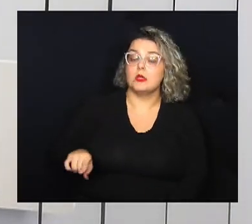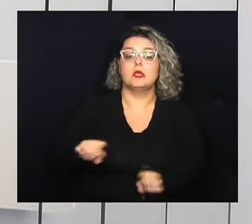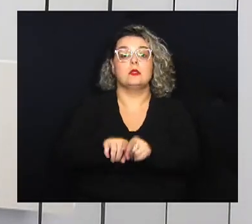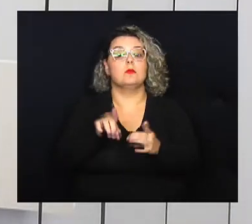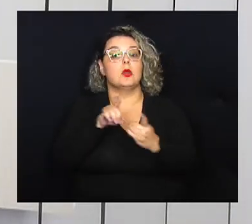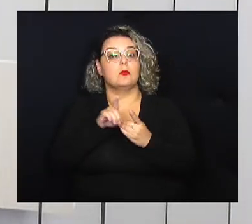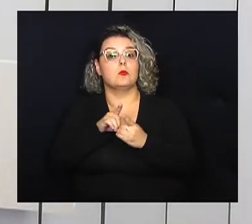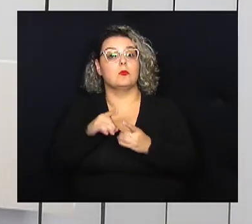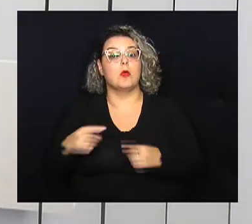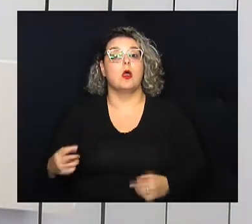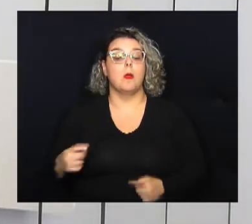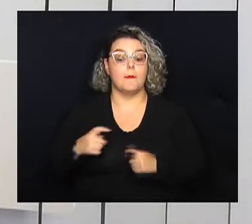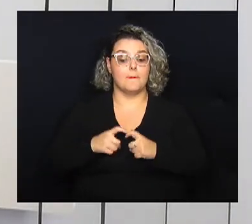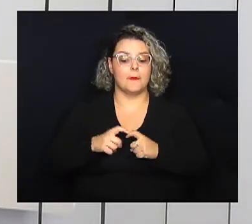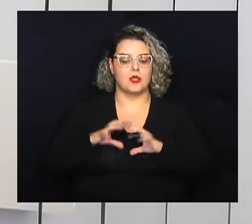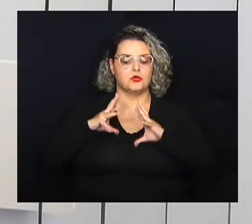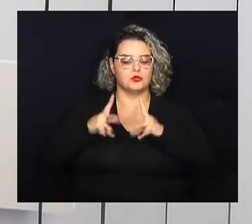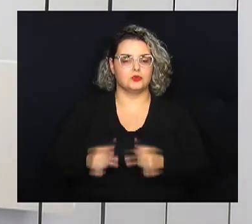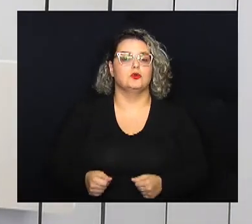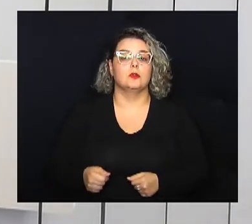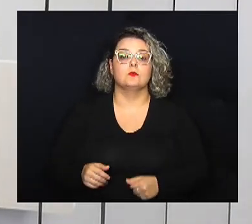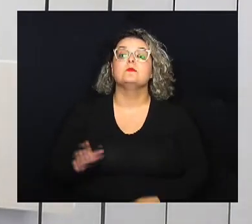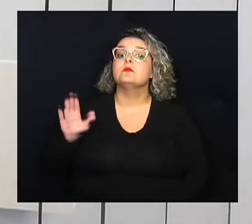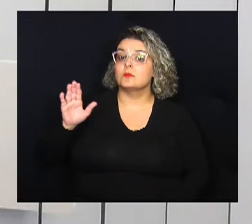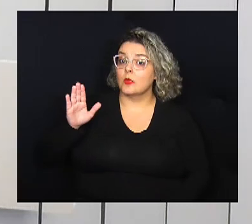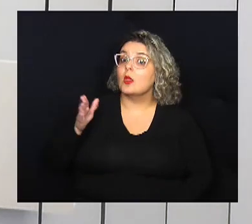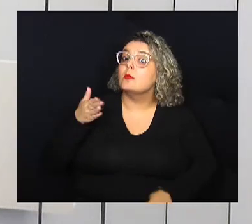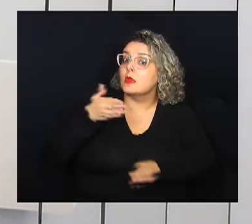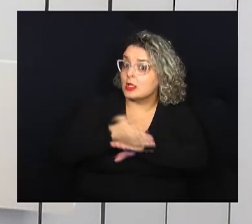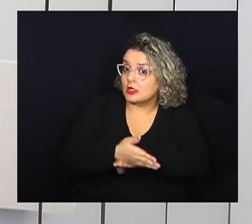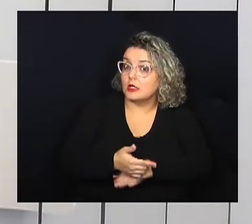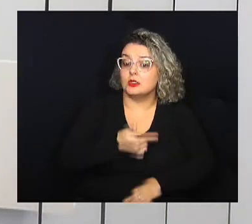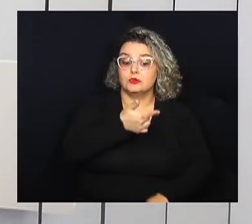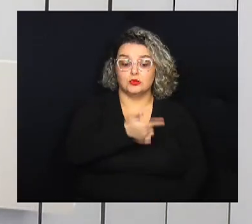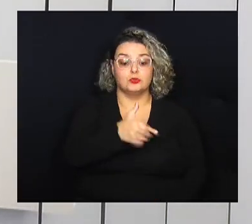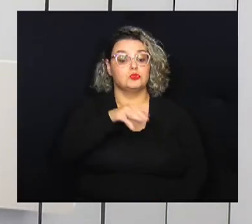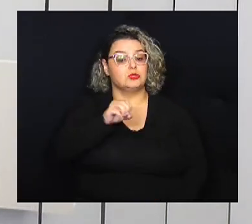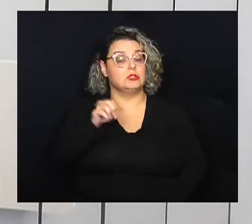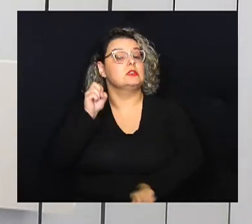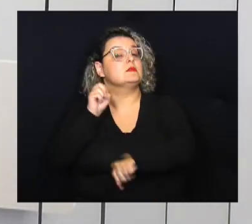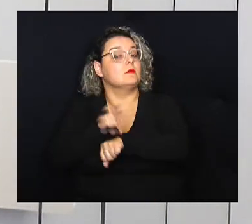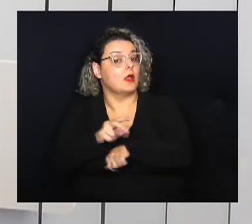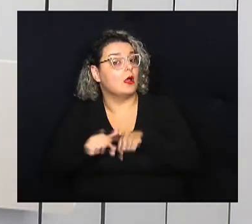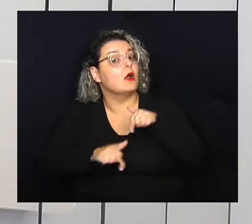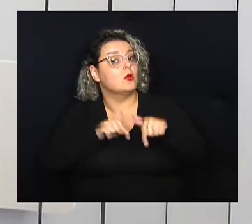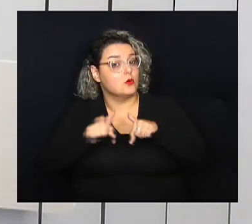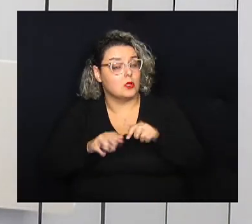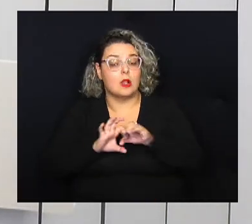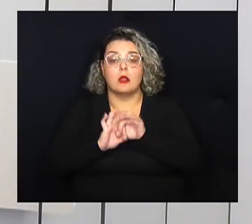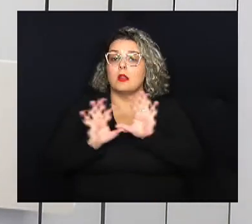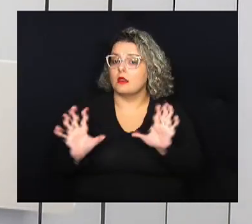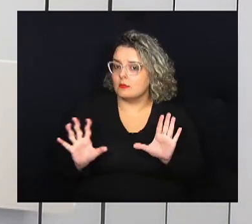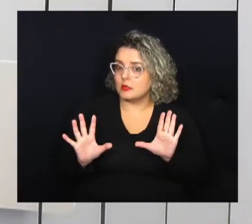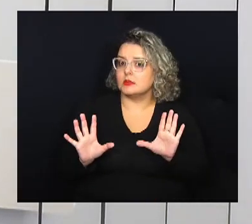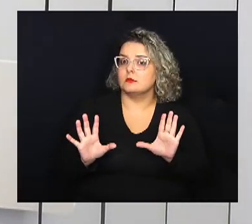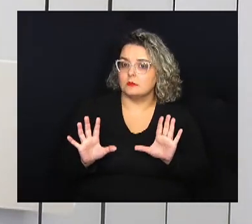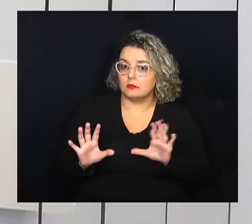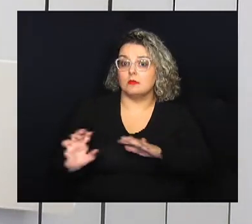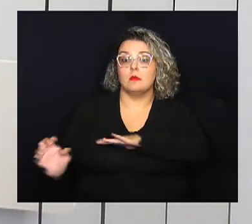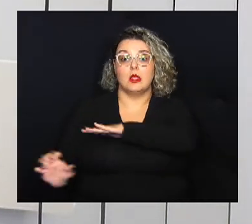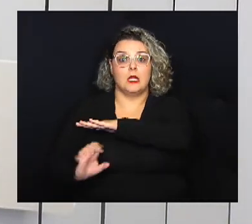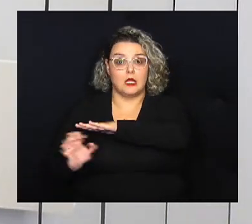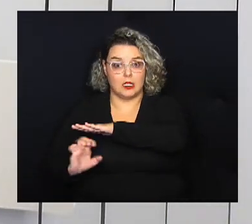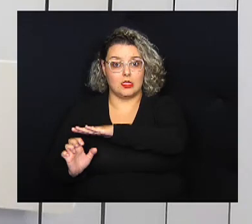médica geral. Os participantes também terão acesso a 200 vagas de empregos disponibilizadas pelas